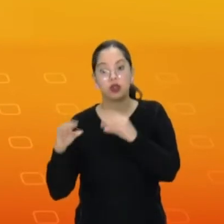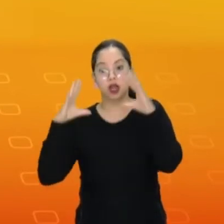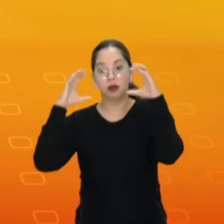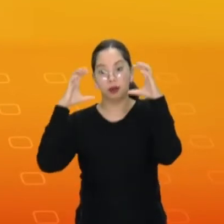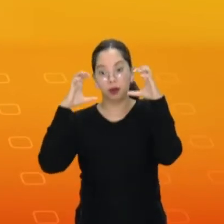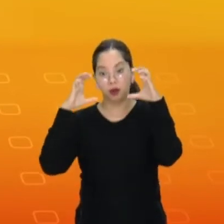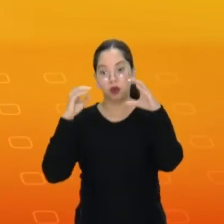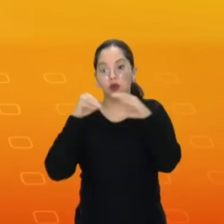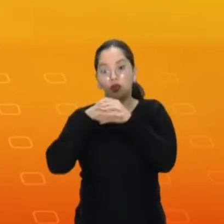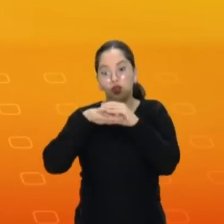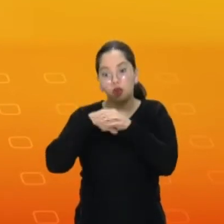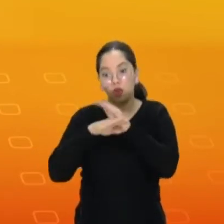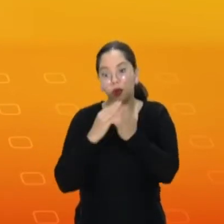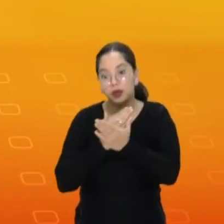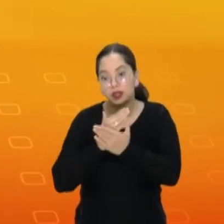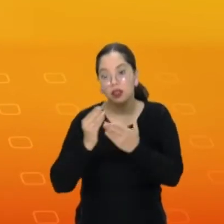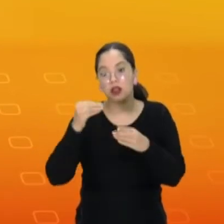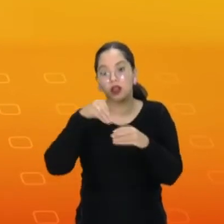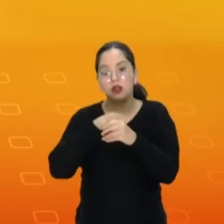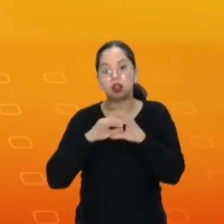modelo e